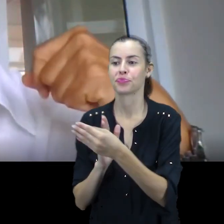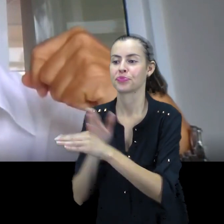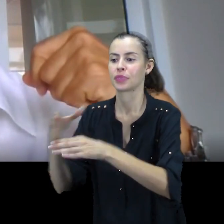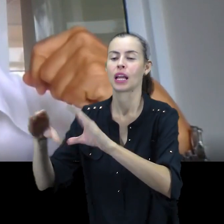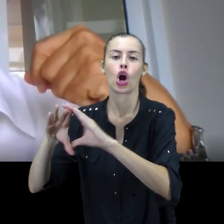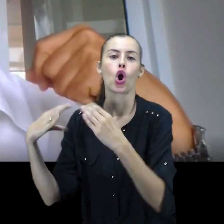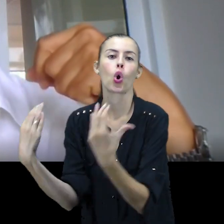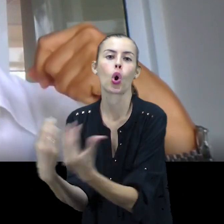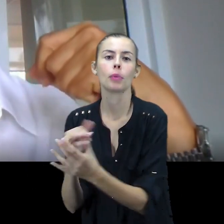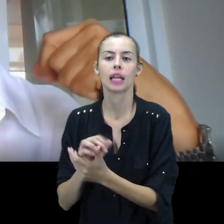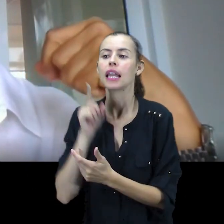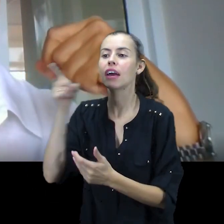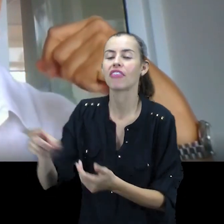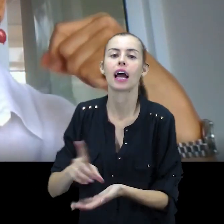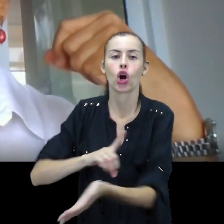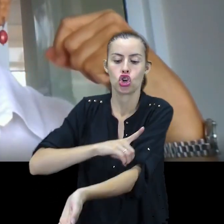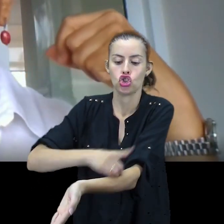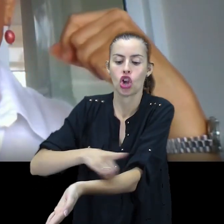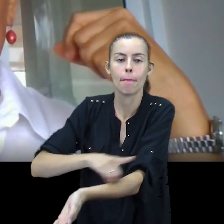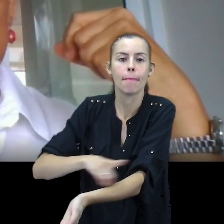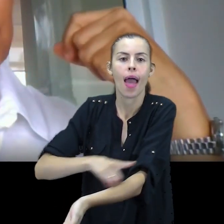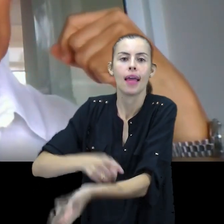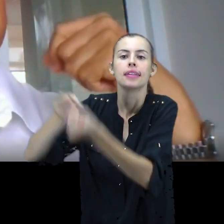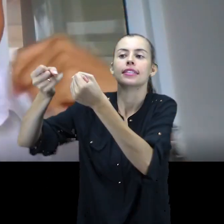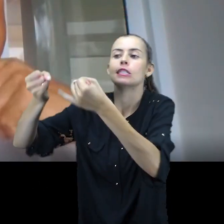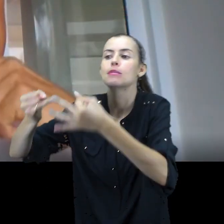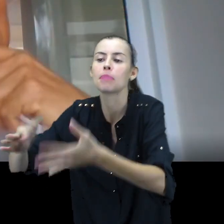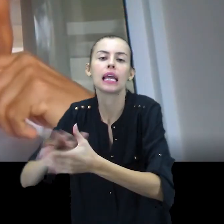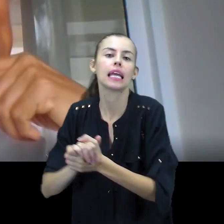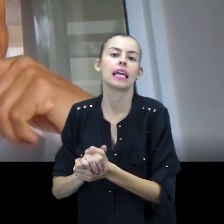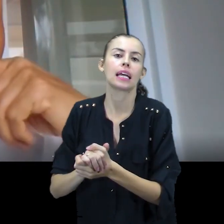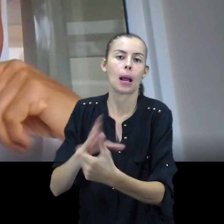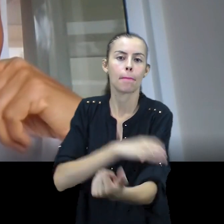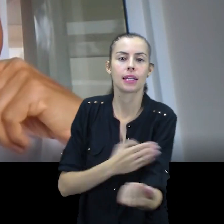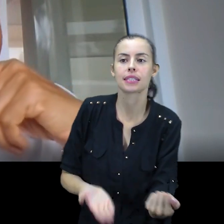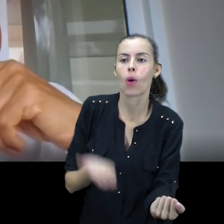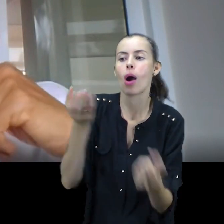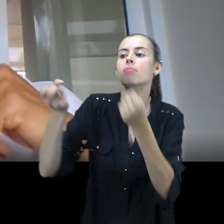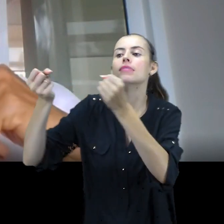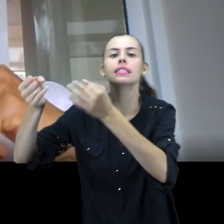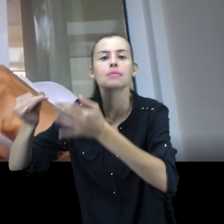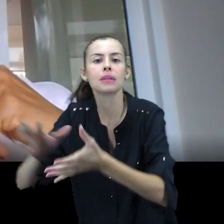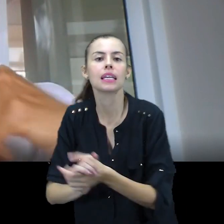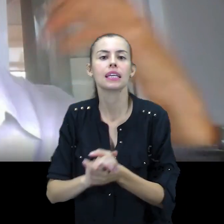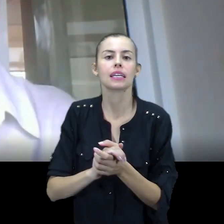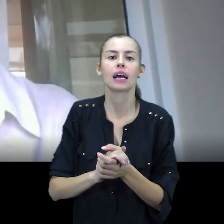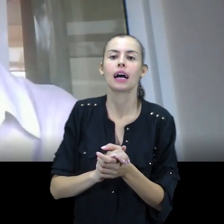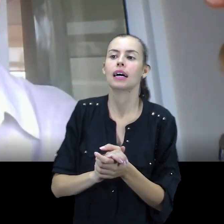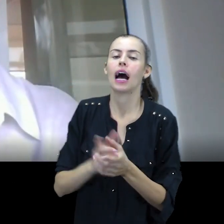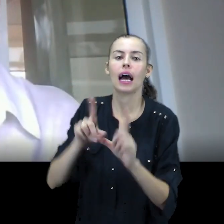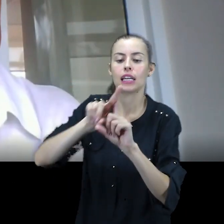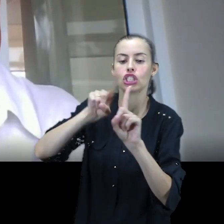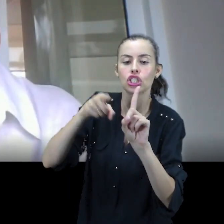área técnica. E eu acho que você propõe outras possibilidades, né, da gente, não